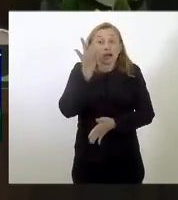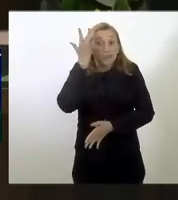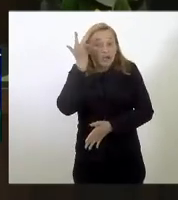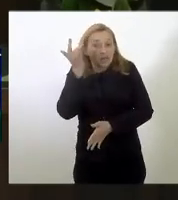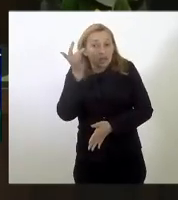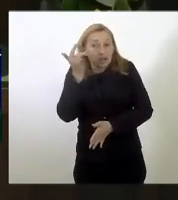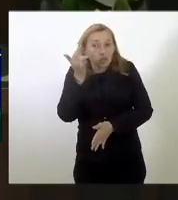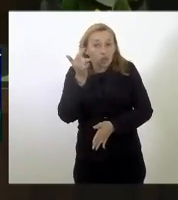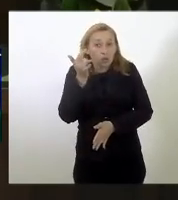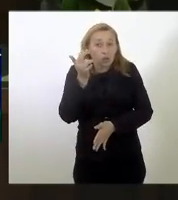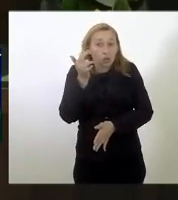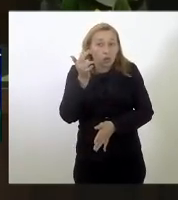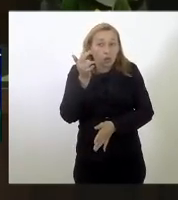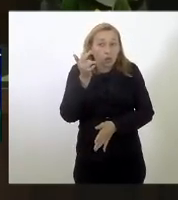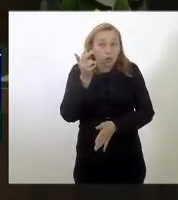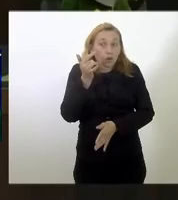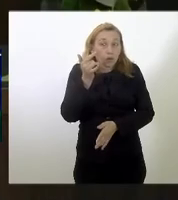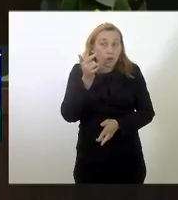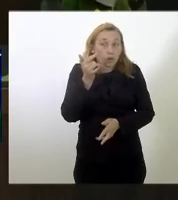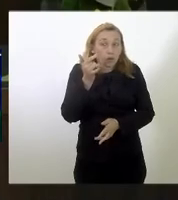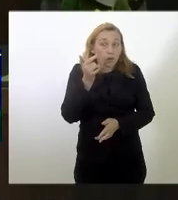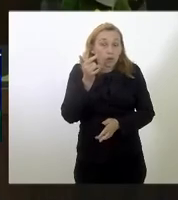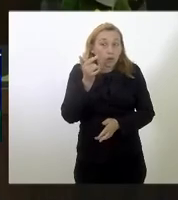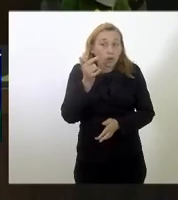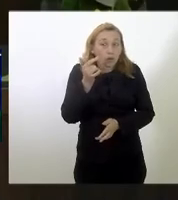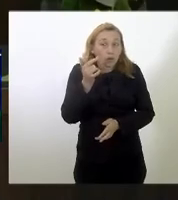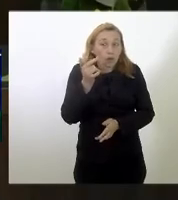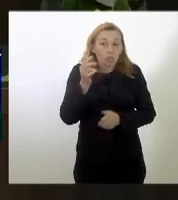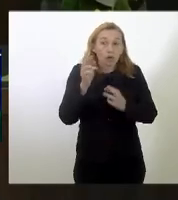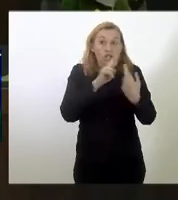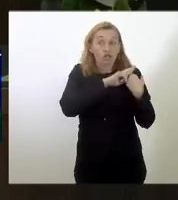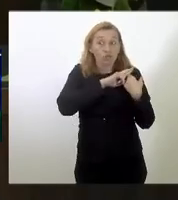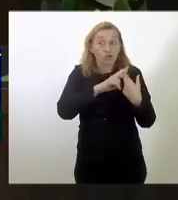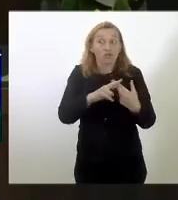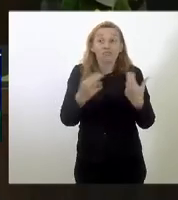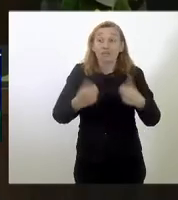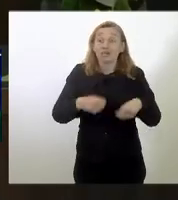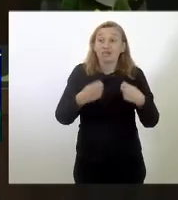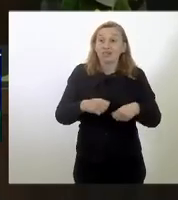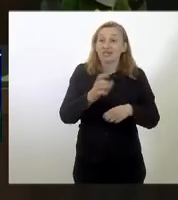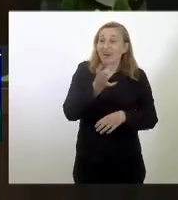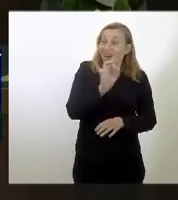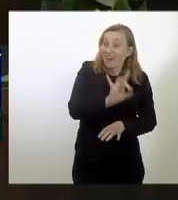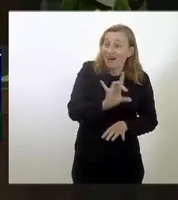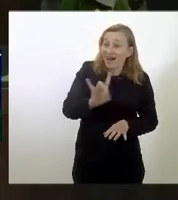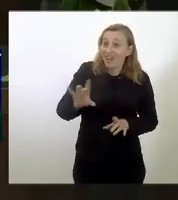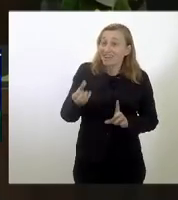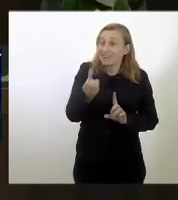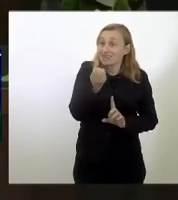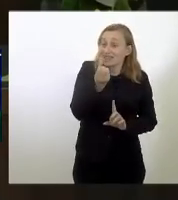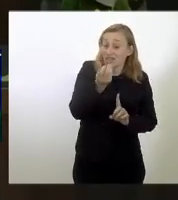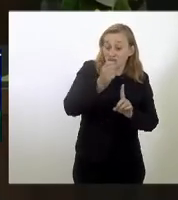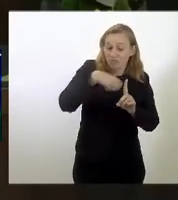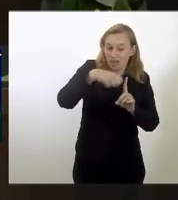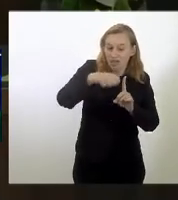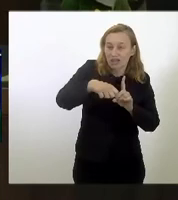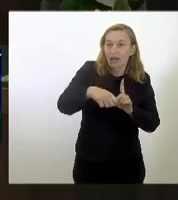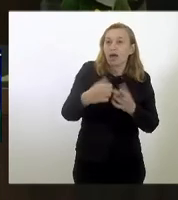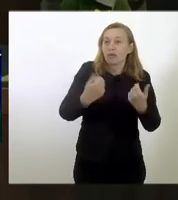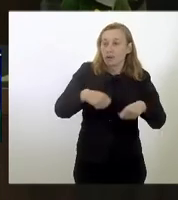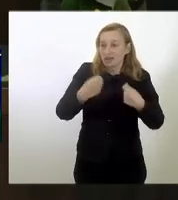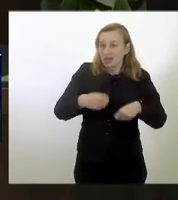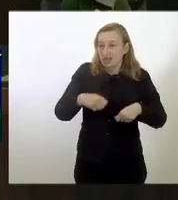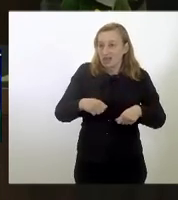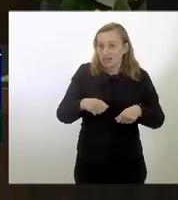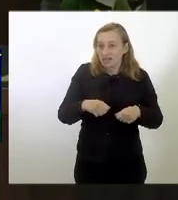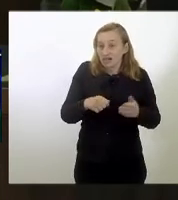responsável tem que ter um laudo a cada 6 meses. E o laudo, sendo de médicos, para